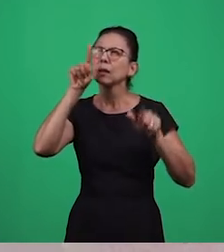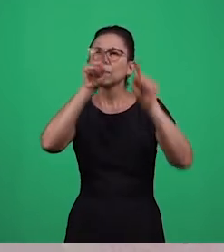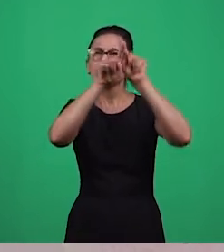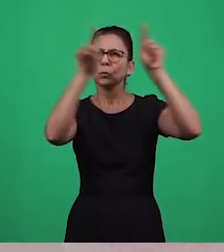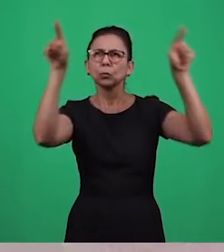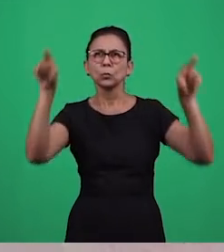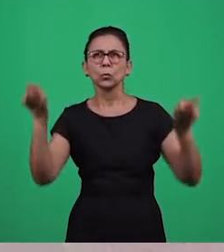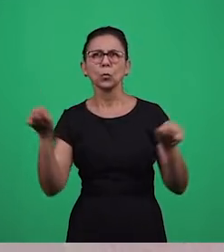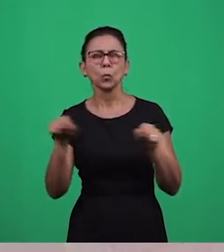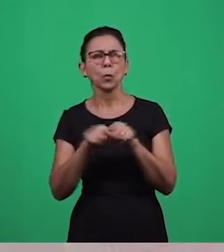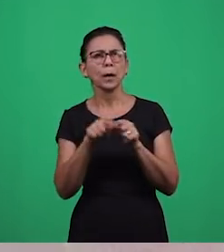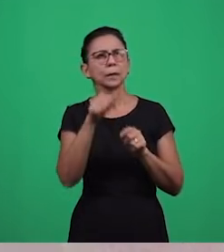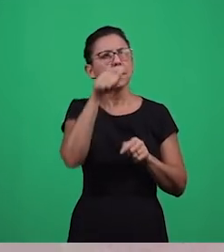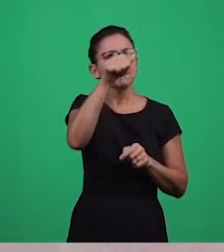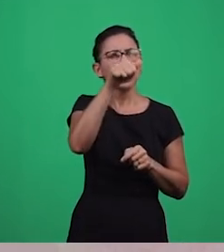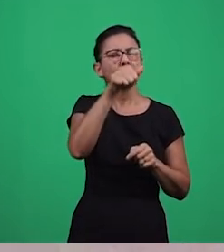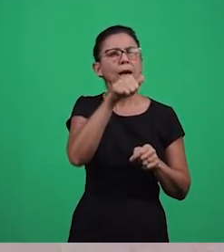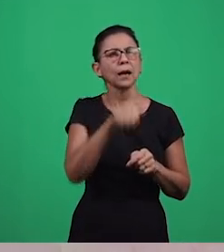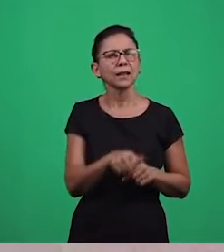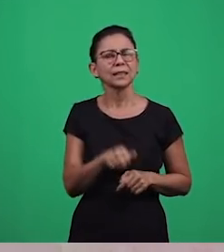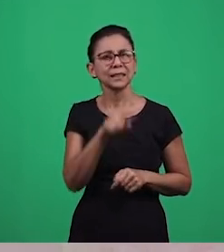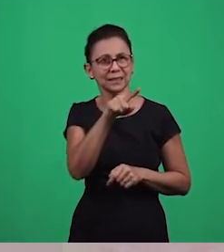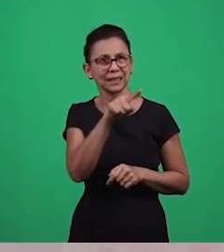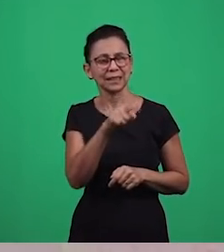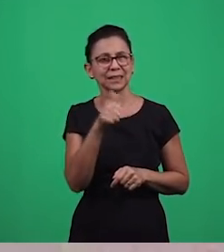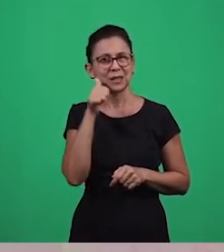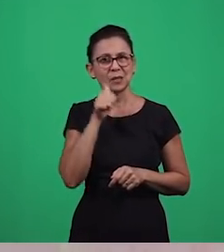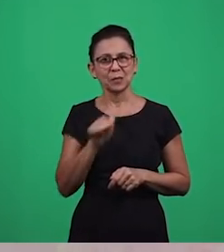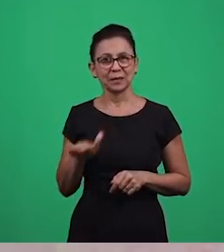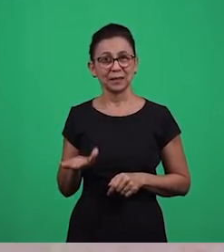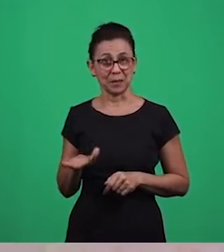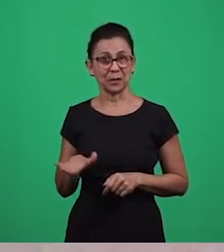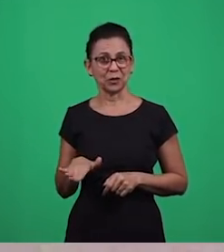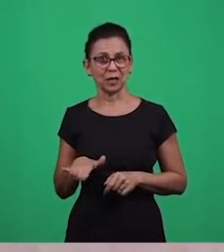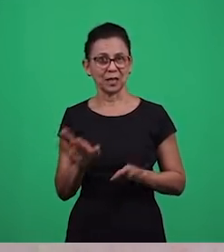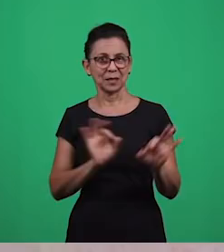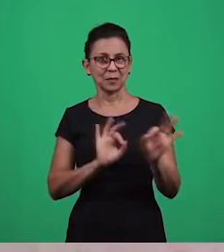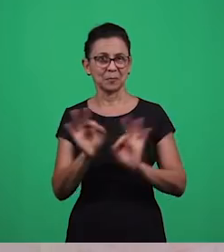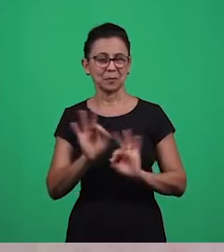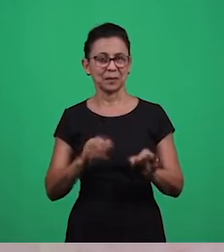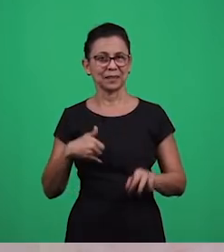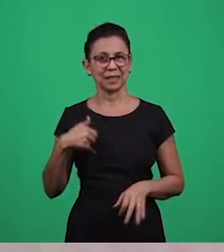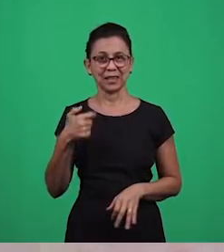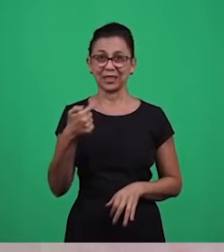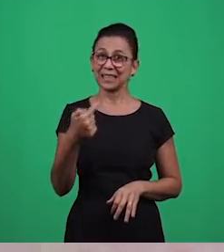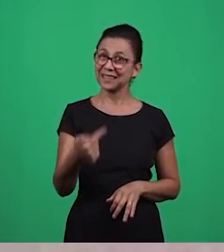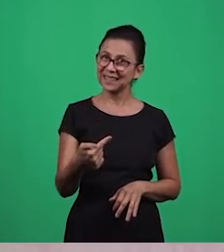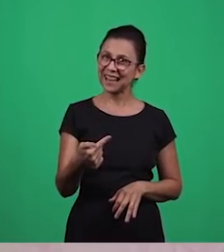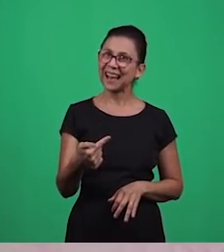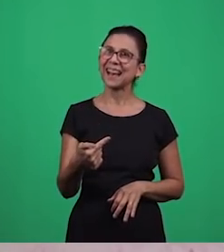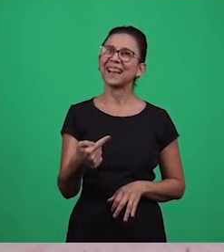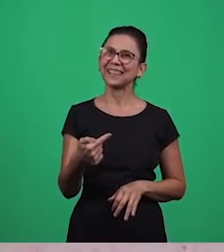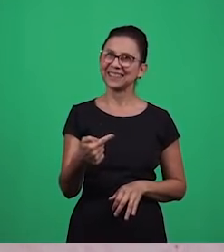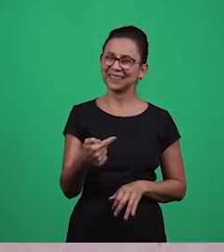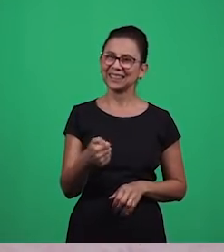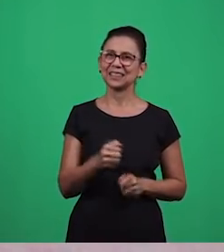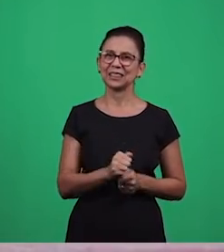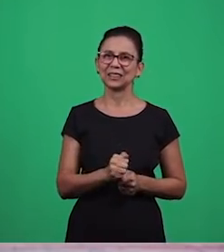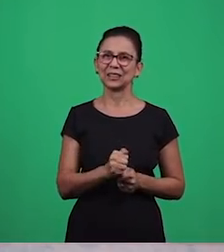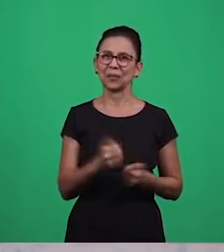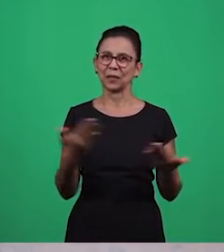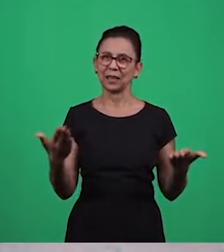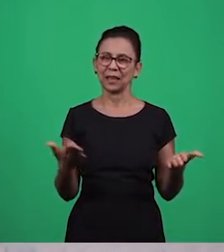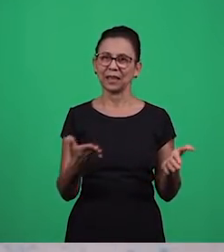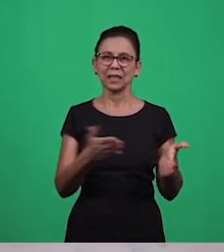as suas atividades. Essa foi construída por uma das nossas intermediárias, que tem 7 anos, e foi dividida nos